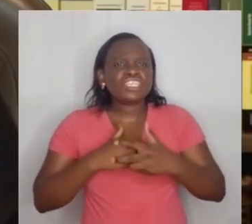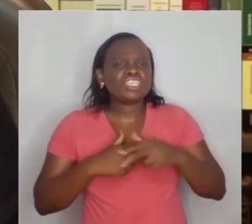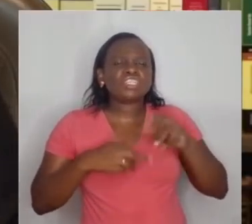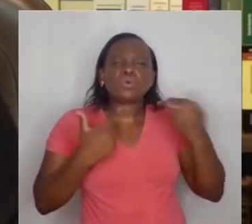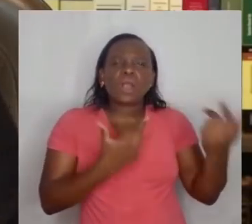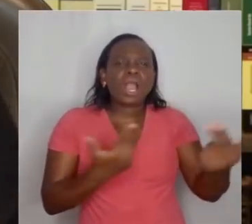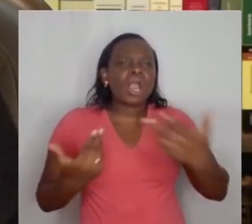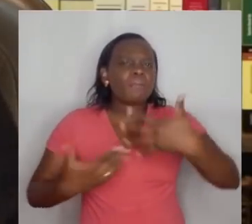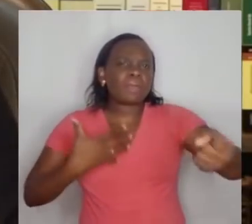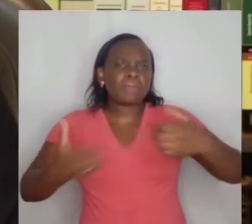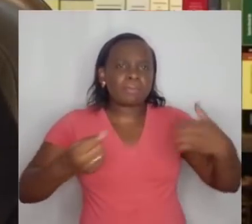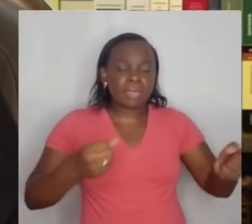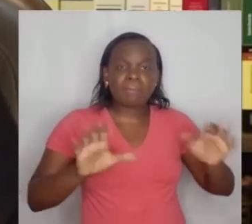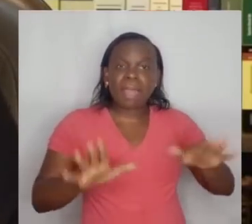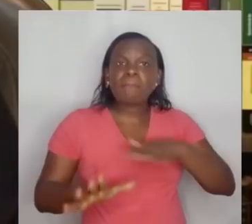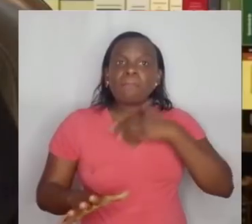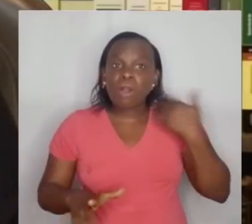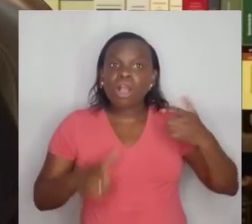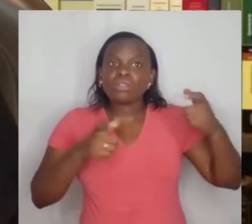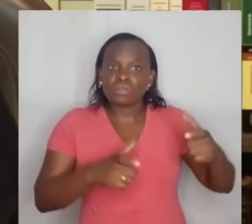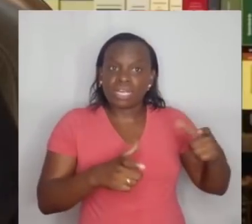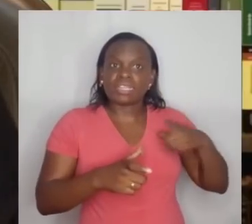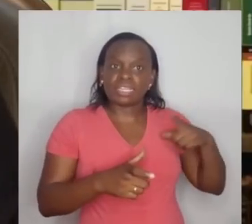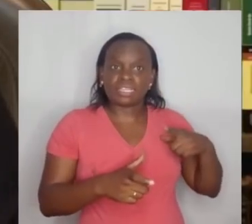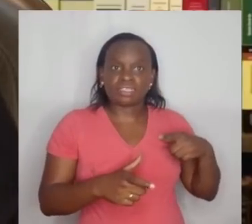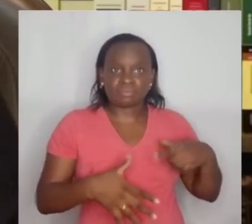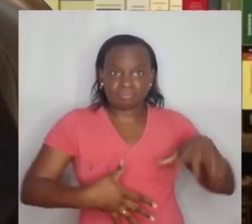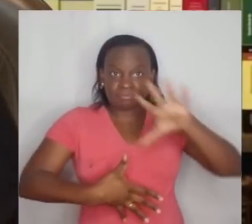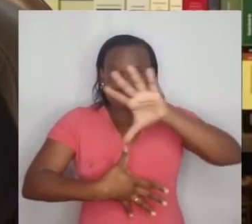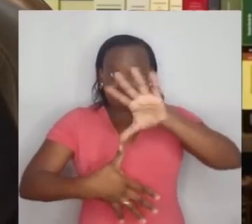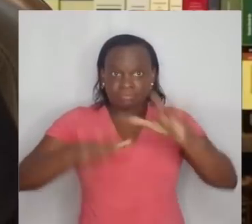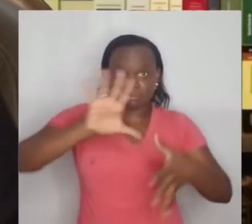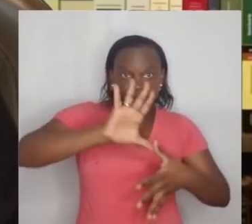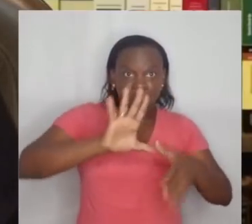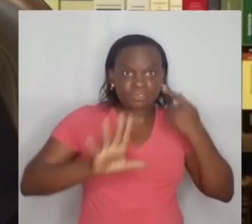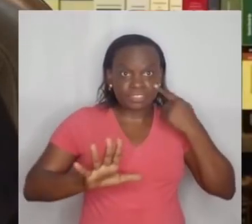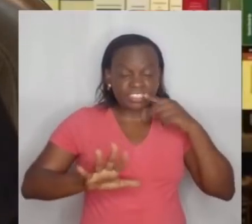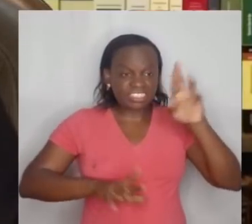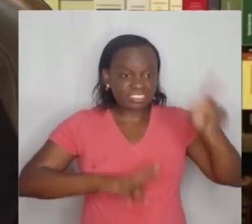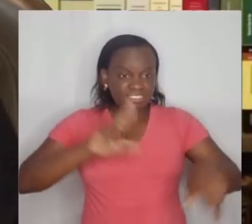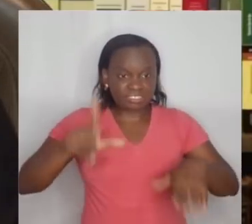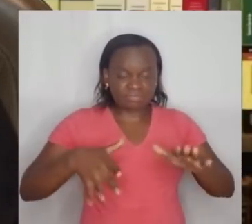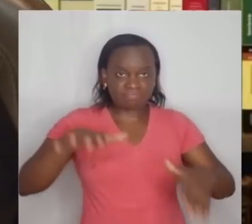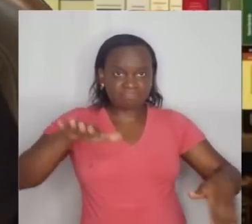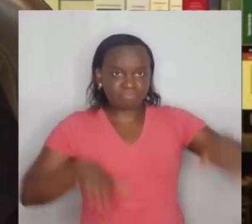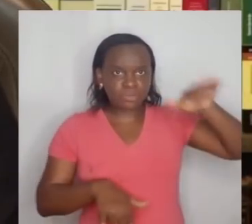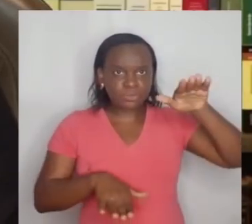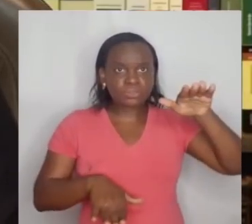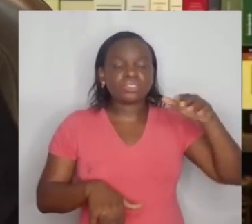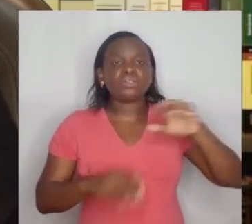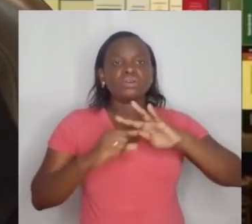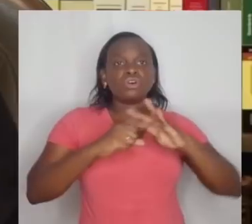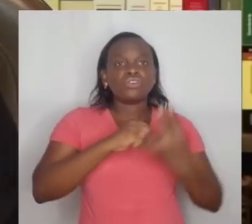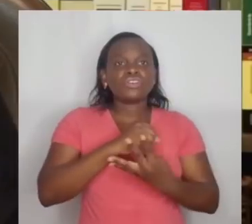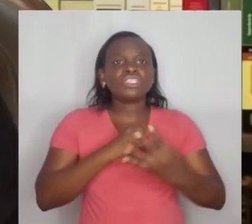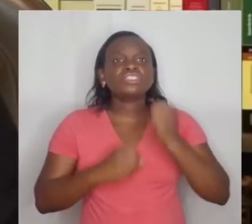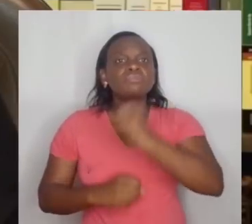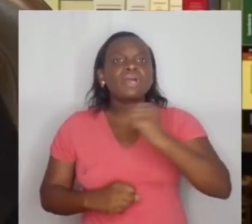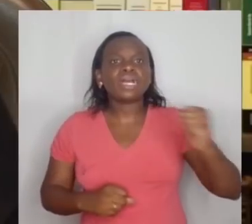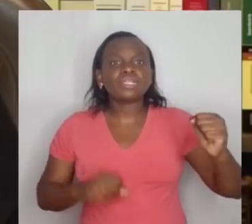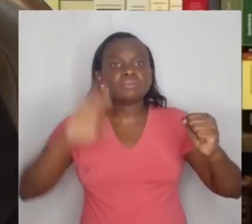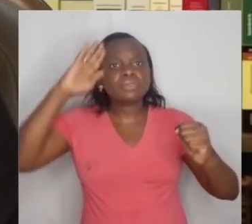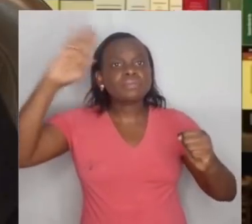seja universal, as mortes são localizadas. Na cartografia das desigualdades, a Covid-19